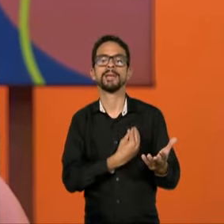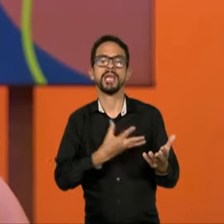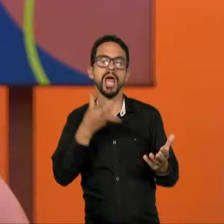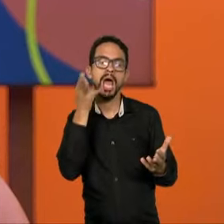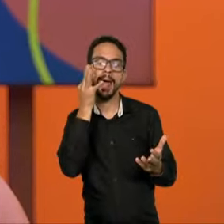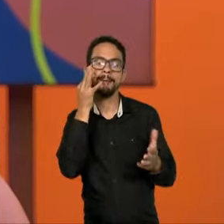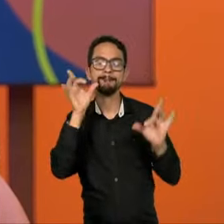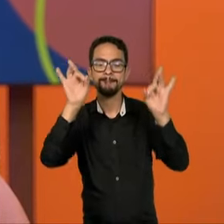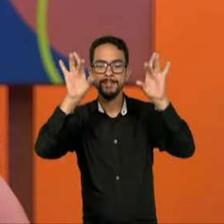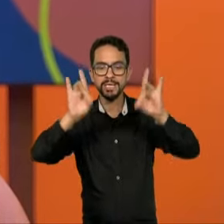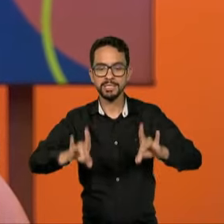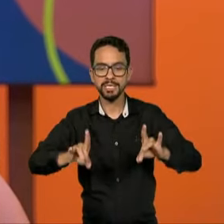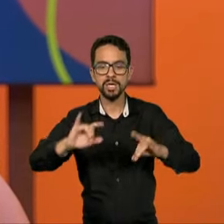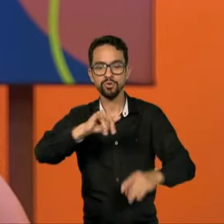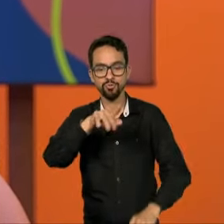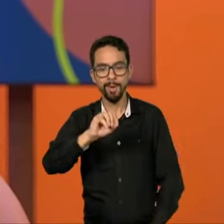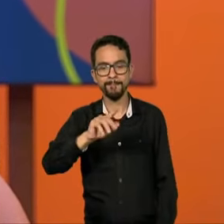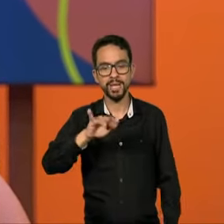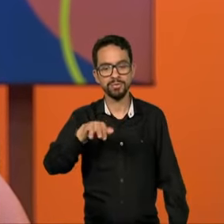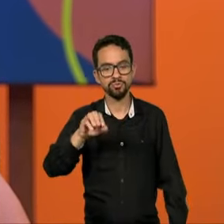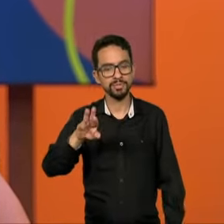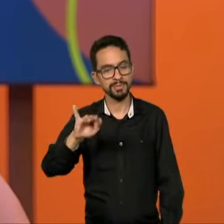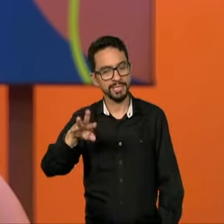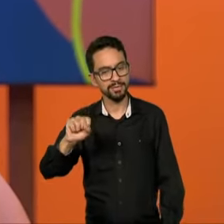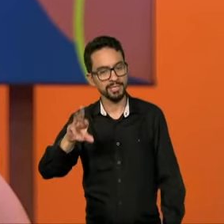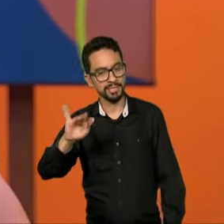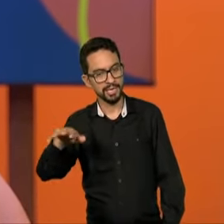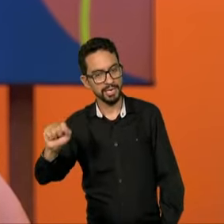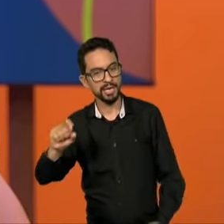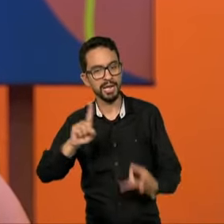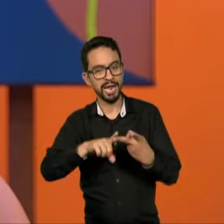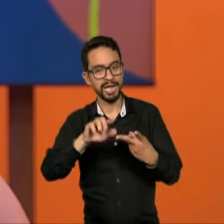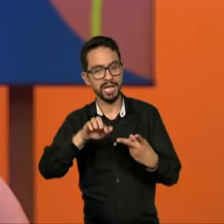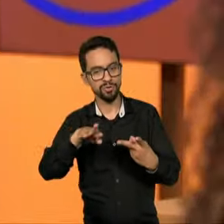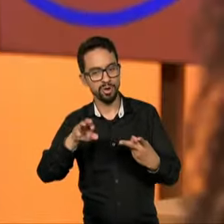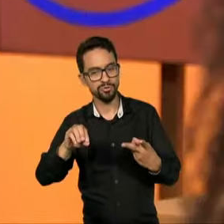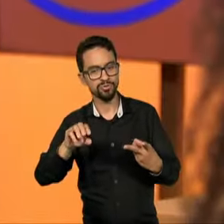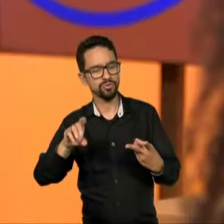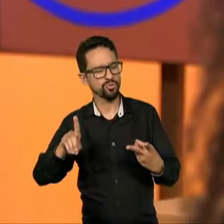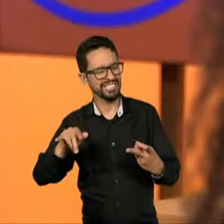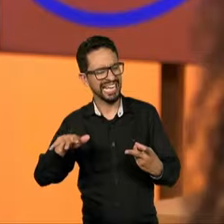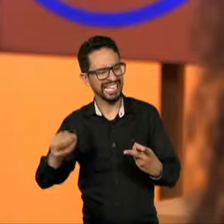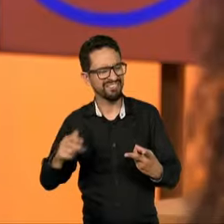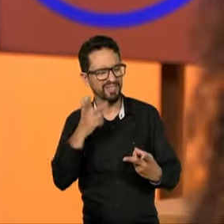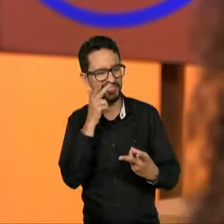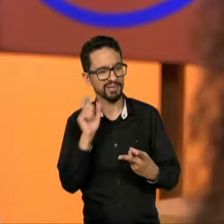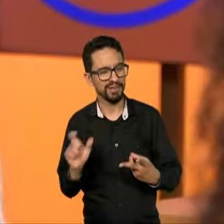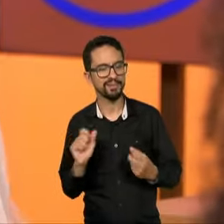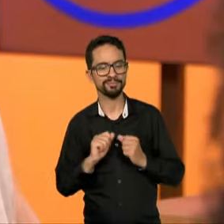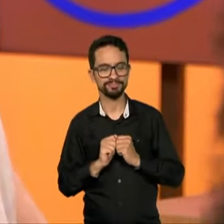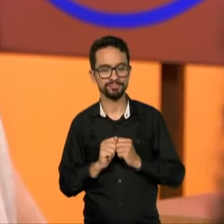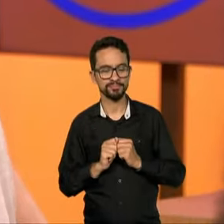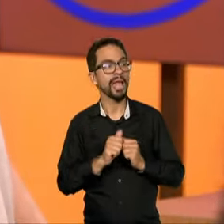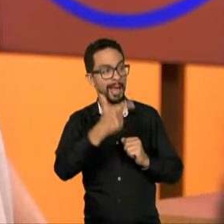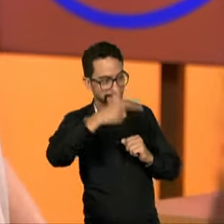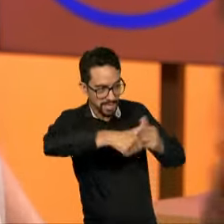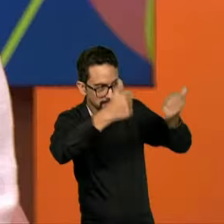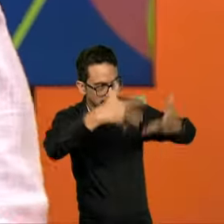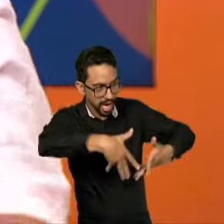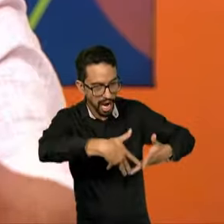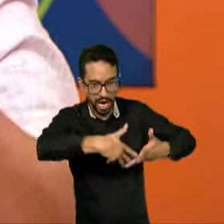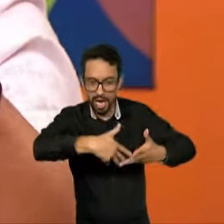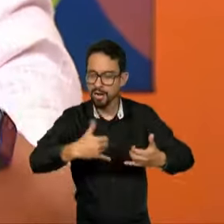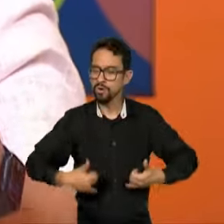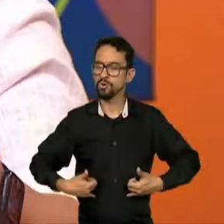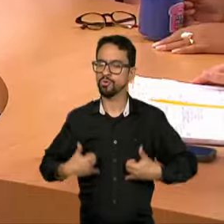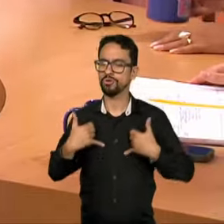presença ilustríssima de João Penca e seus Miquinhos Amestrados e Eduardo do Sec. Nossa Senhora! A gente vai falar mais, hein? Eu fico tão orgulhoso de ter